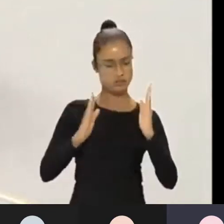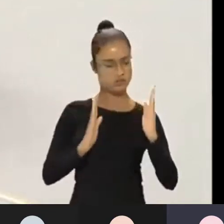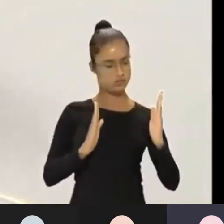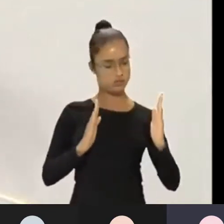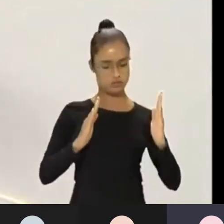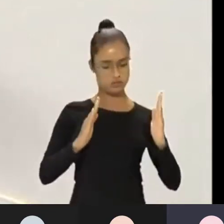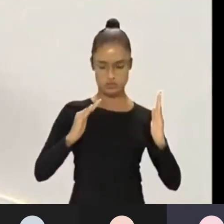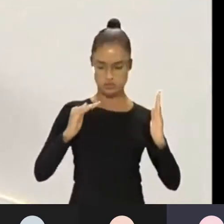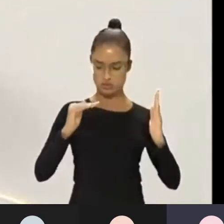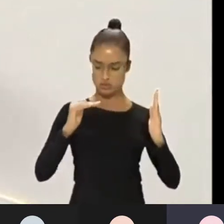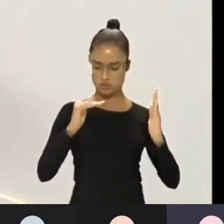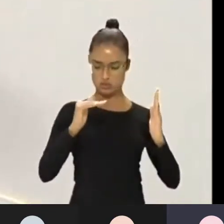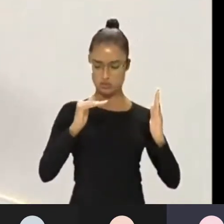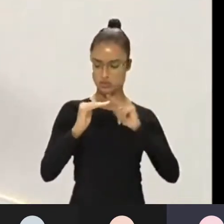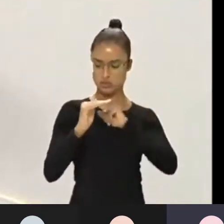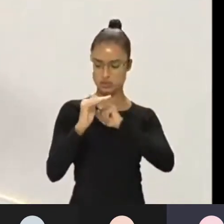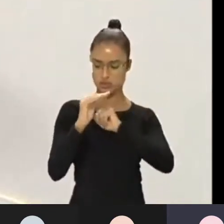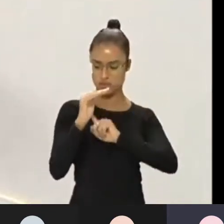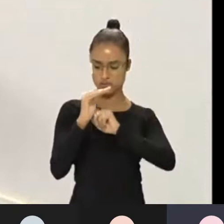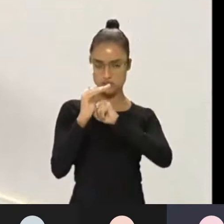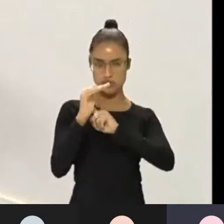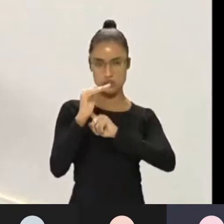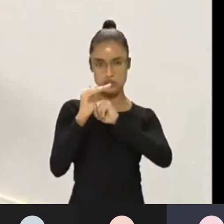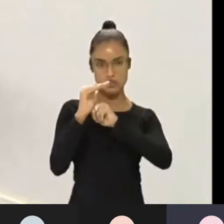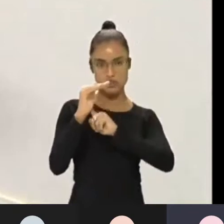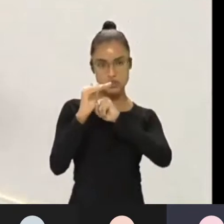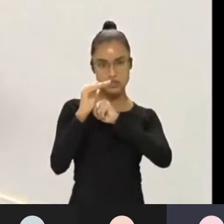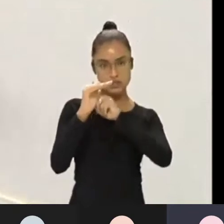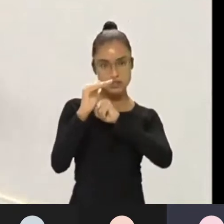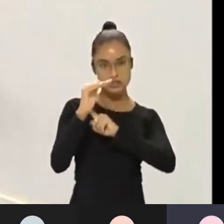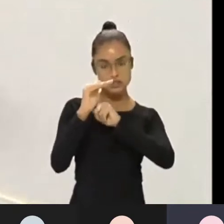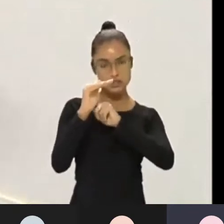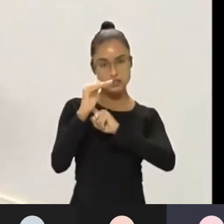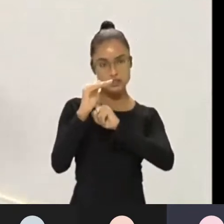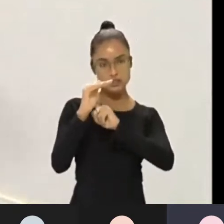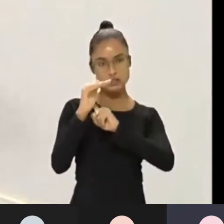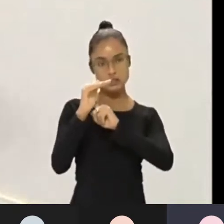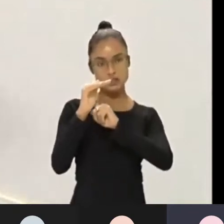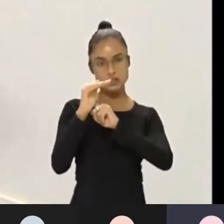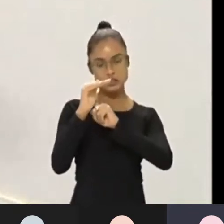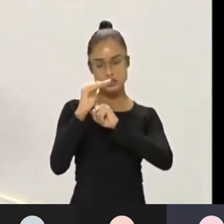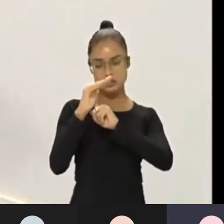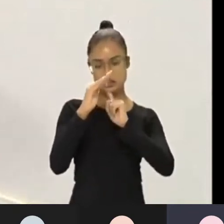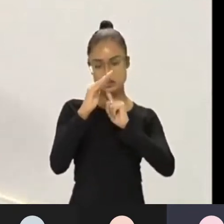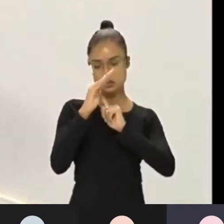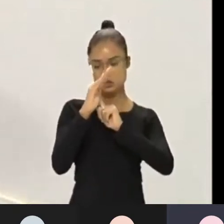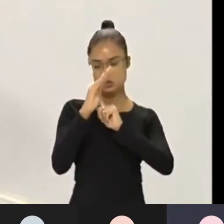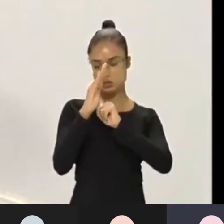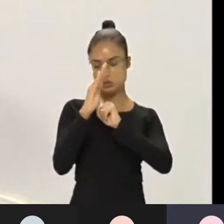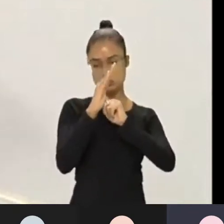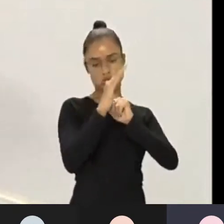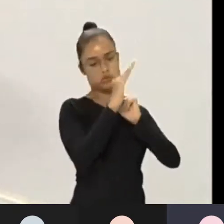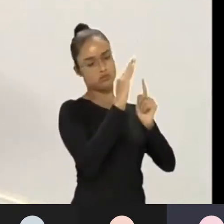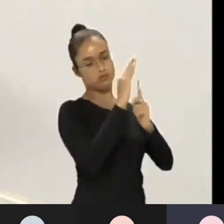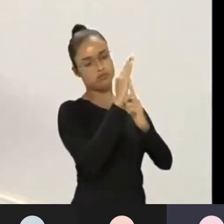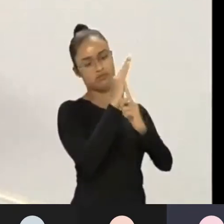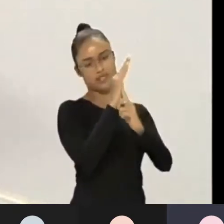inclinado distorce. Eu preciso dos vértices que limita esse plano inclinado para conseguir